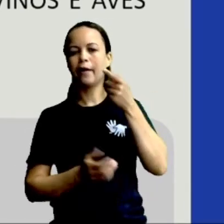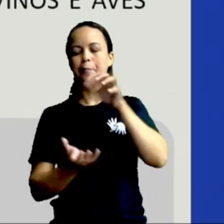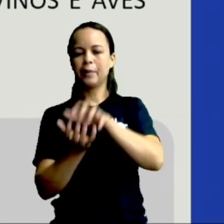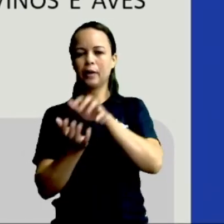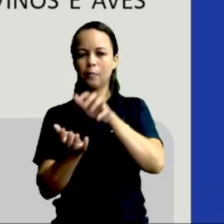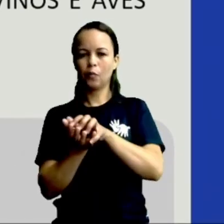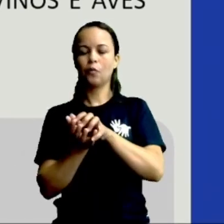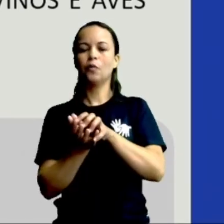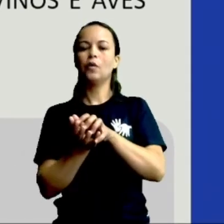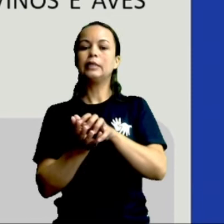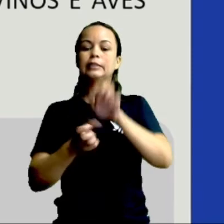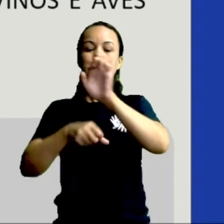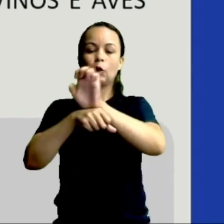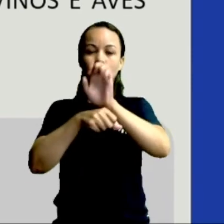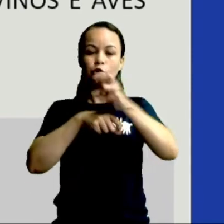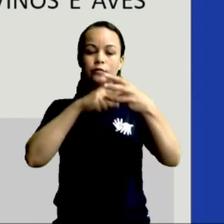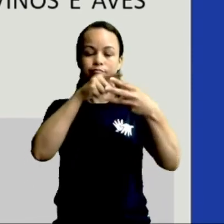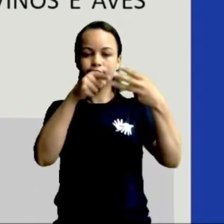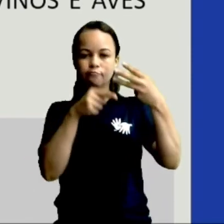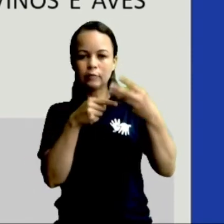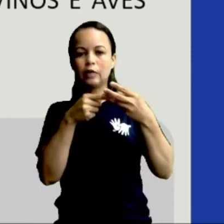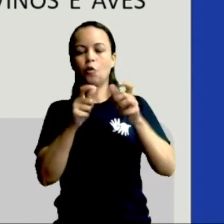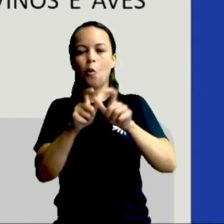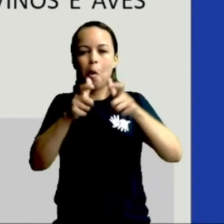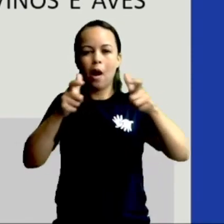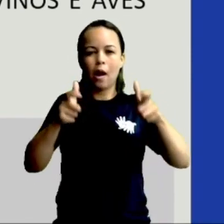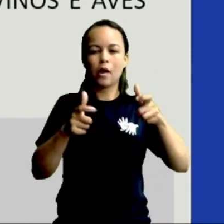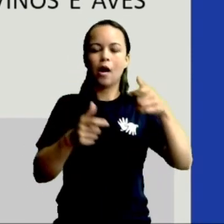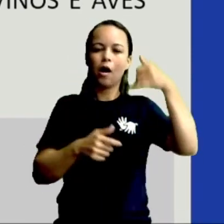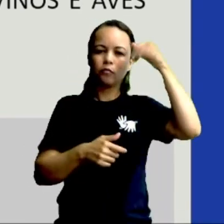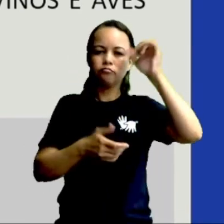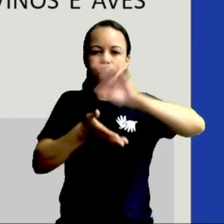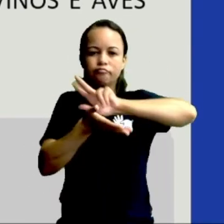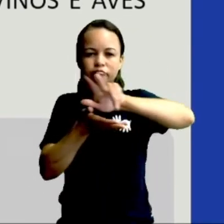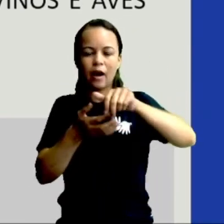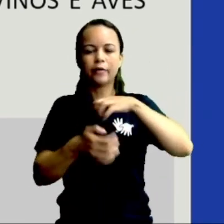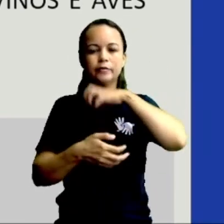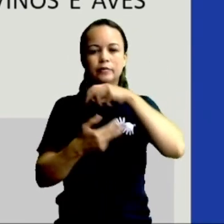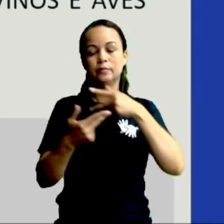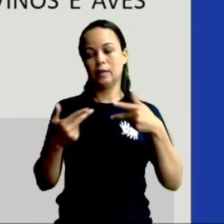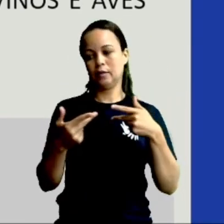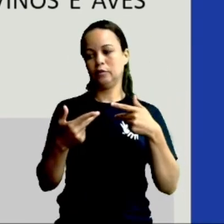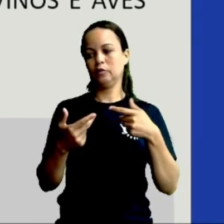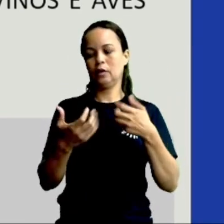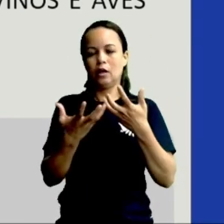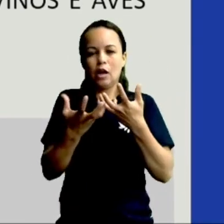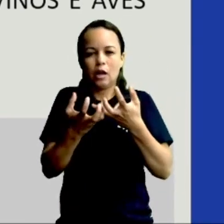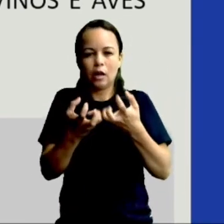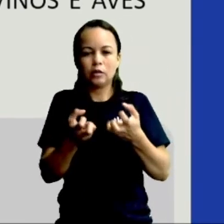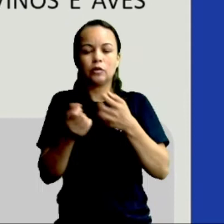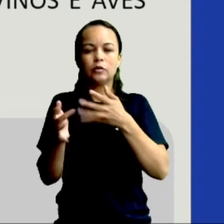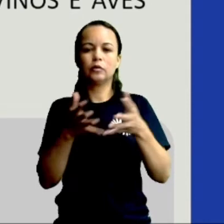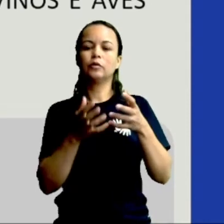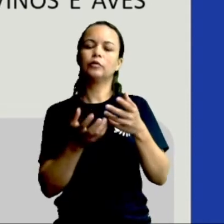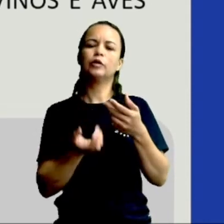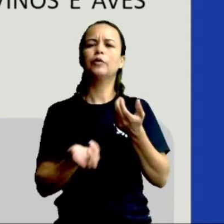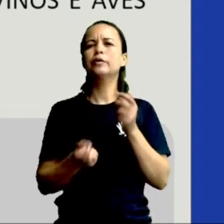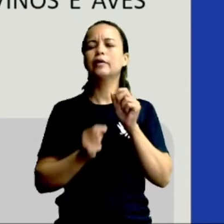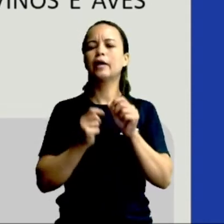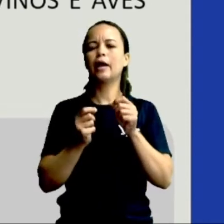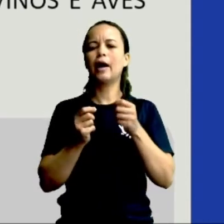maiores rebanhos. Já o sertão, que sofre com a estiagem, dedica-se à criação de